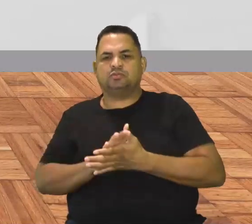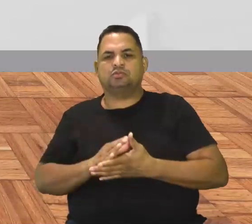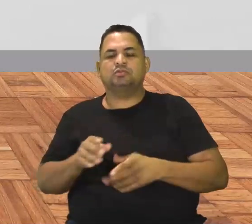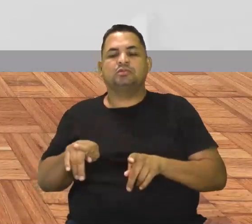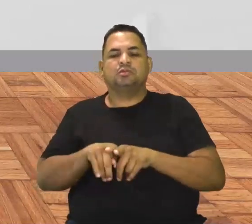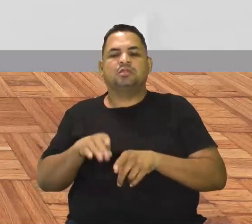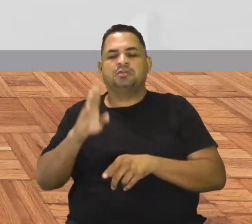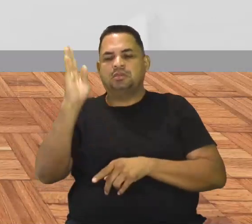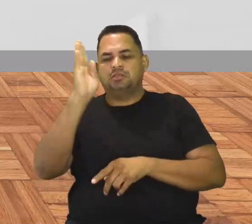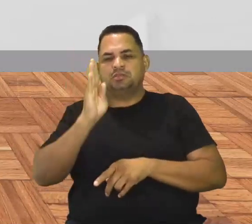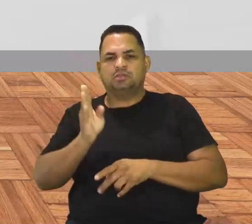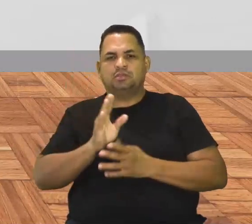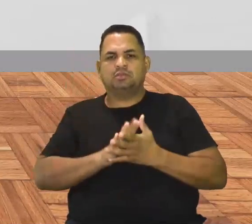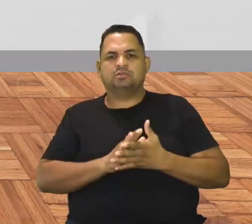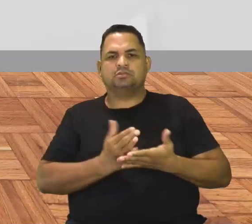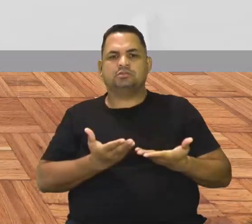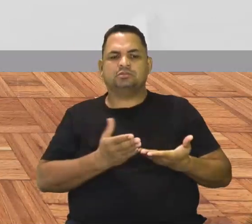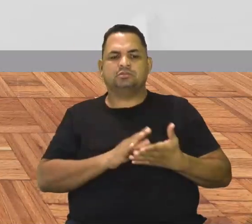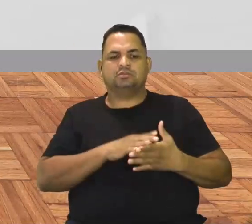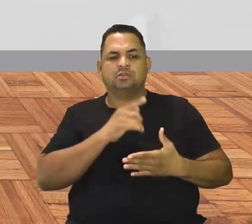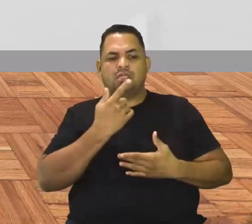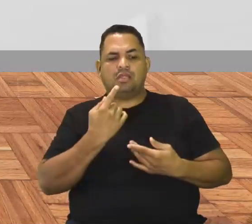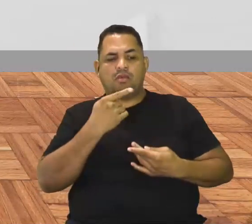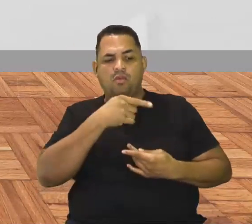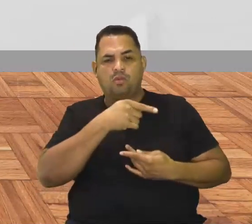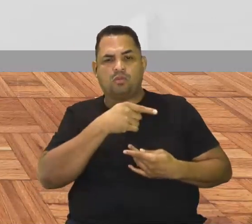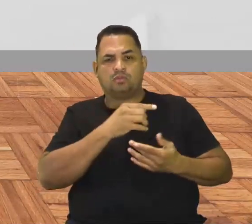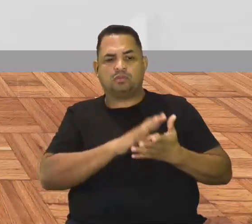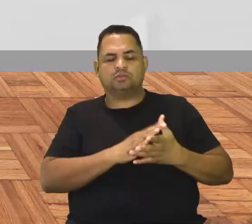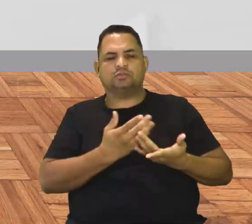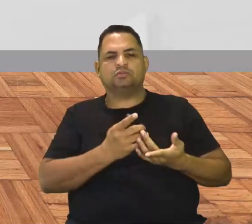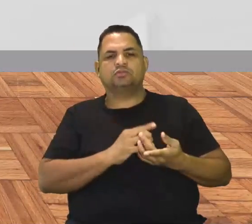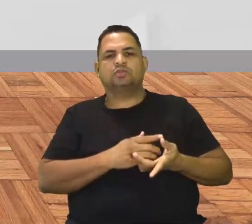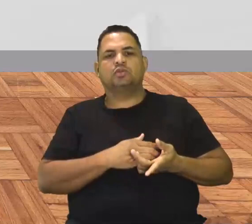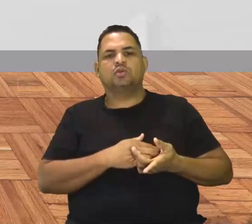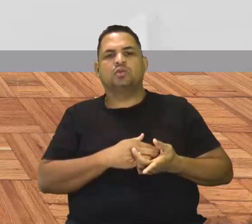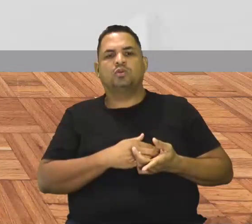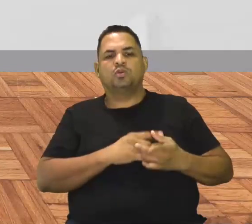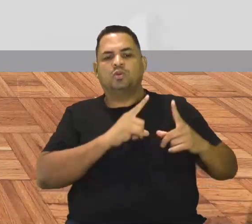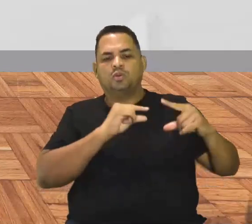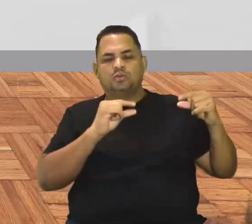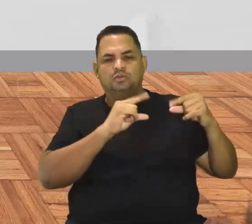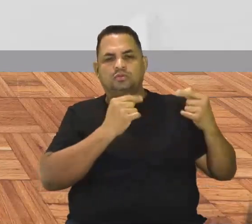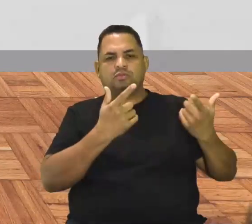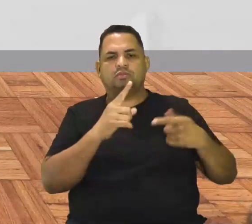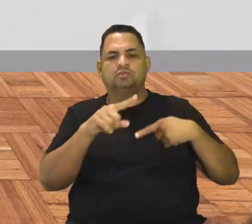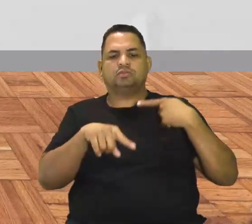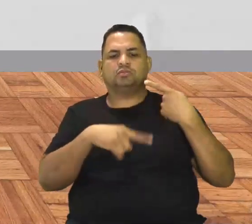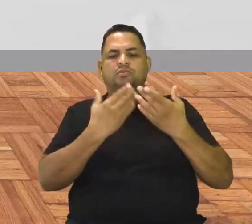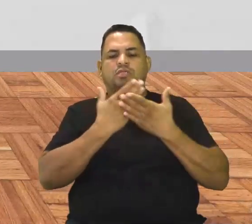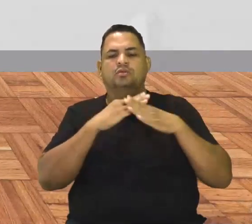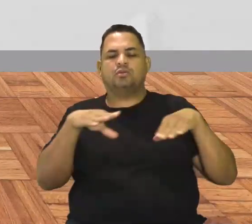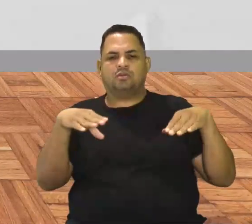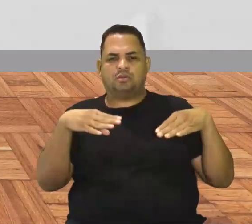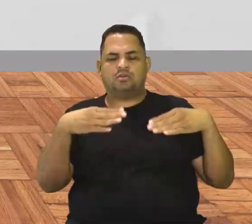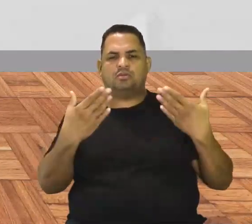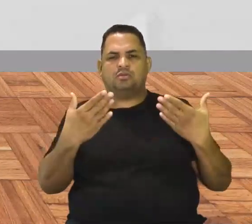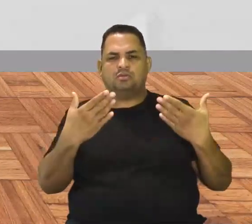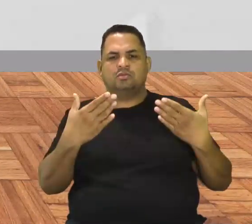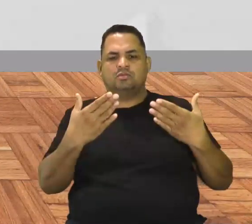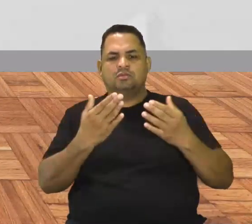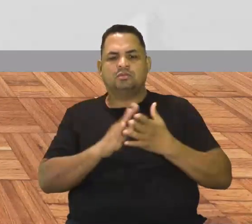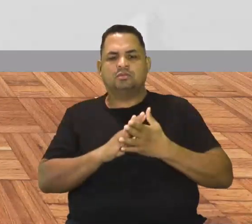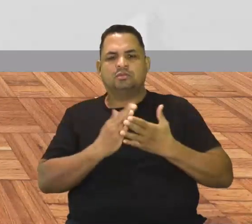Brasil. E os Estados Unidos vai lá e pum, bombardeia o Japão. Só que depois que acabou a guerra, depois que o Japão